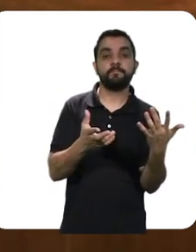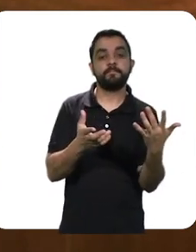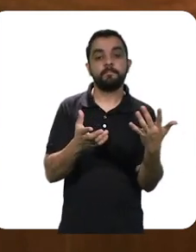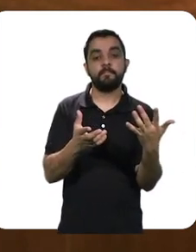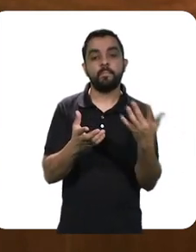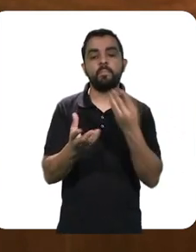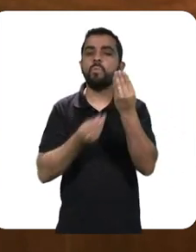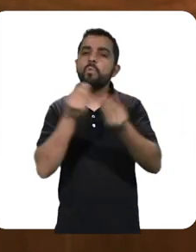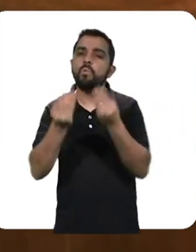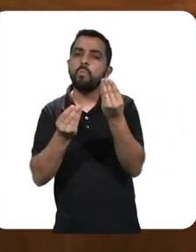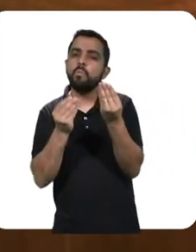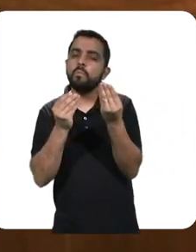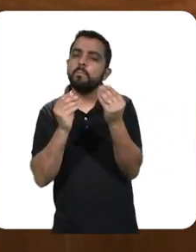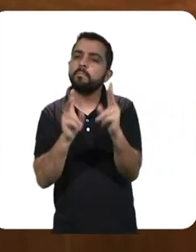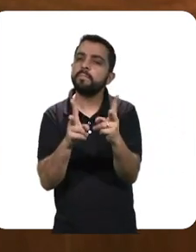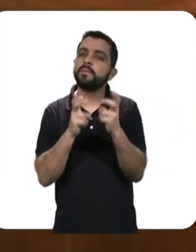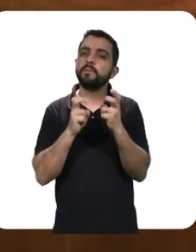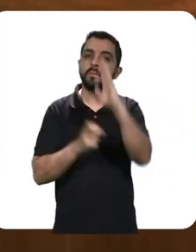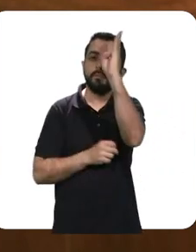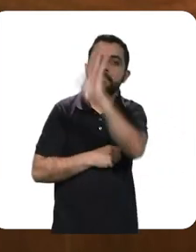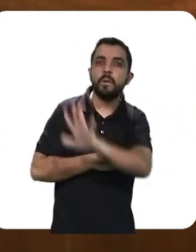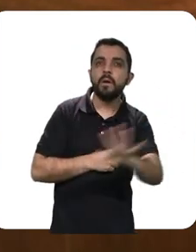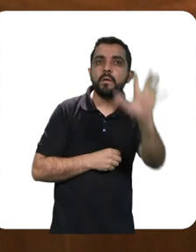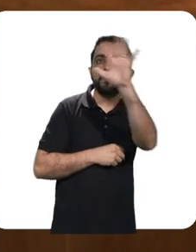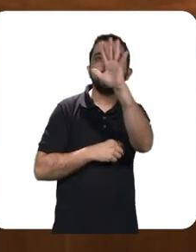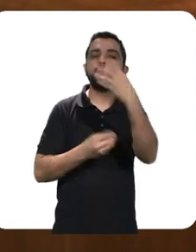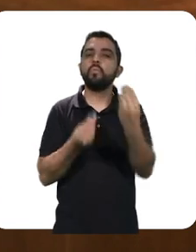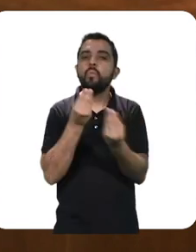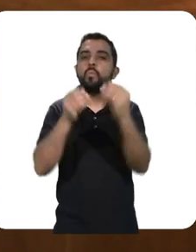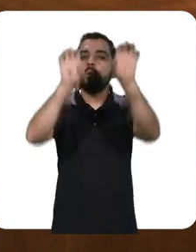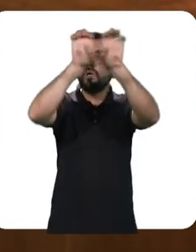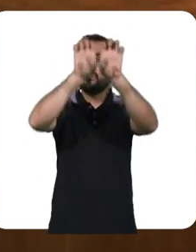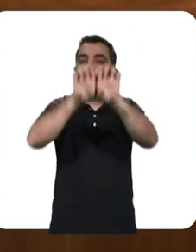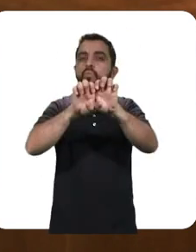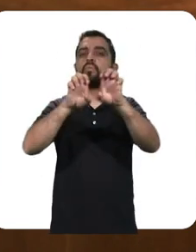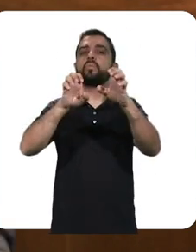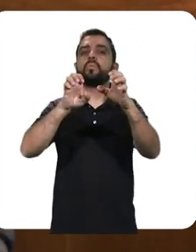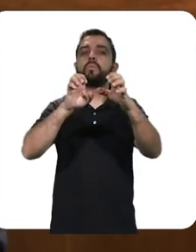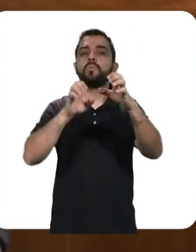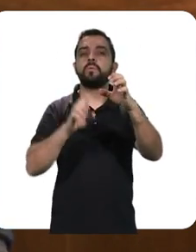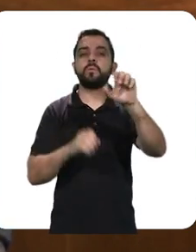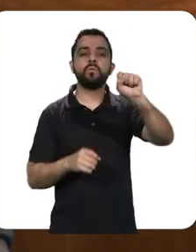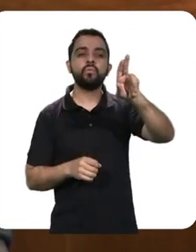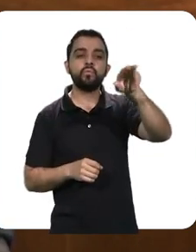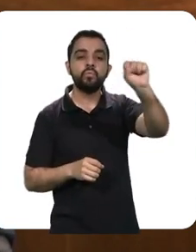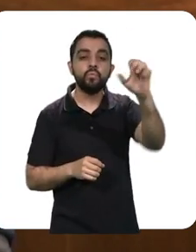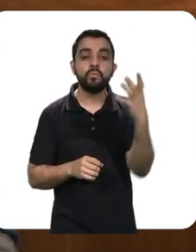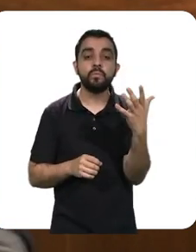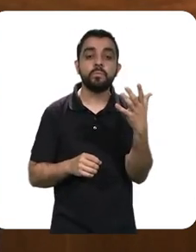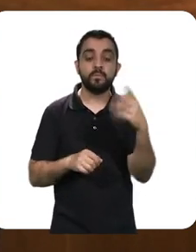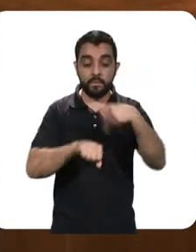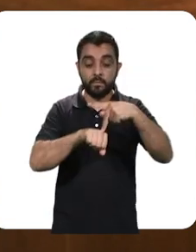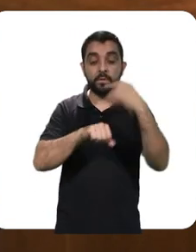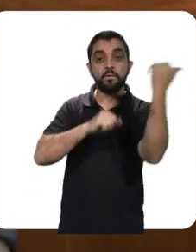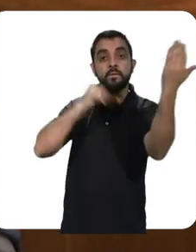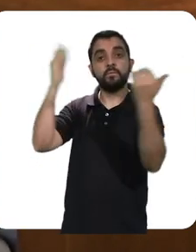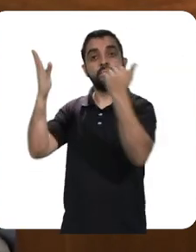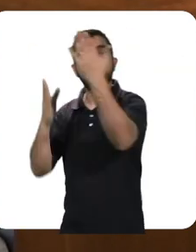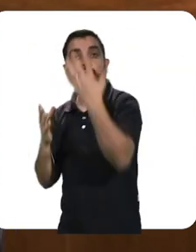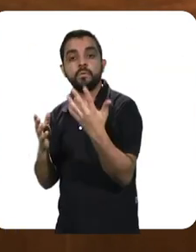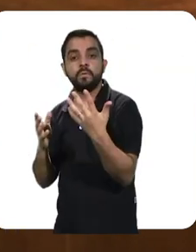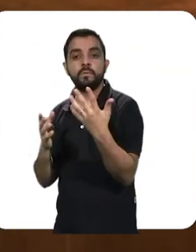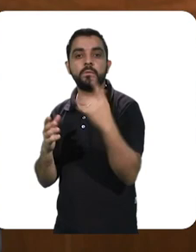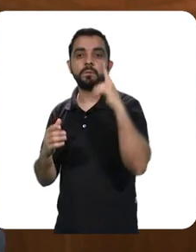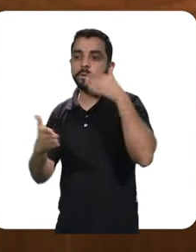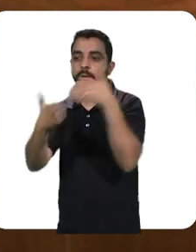como é pensar essa estrutura que o Brasil tem diante de um cenário que a gente começa a olhar em volta, né, e países do primeiro